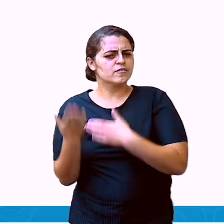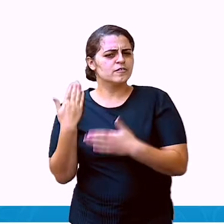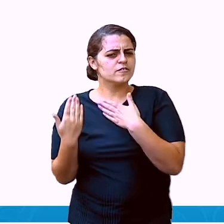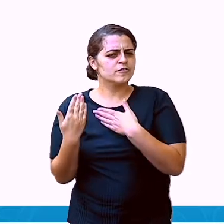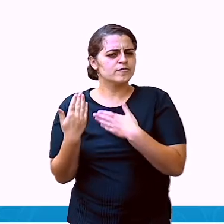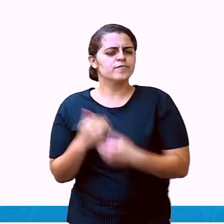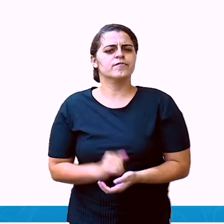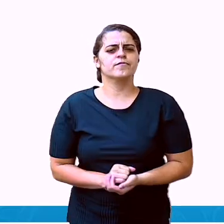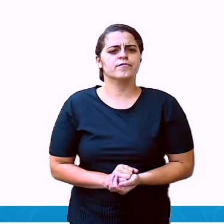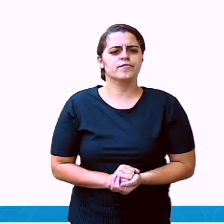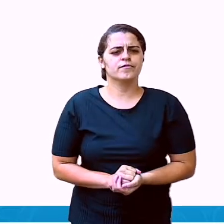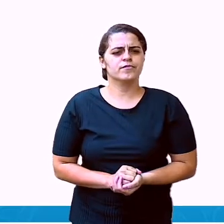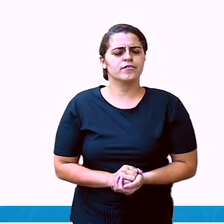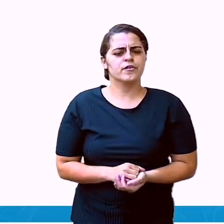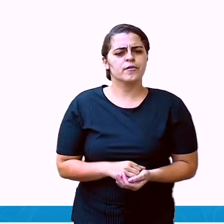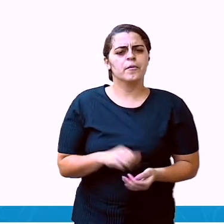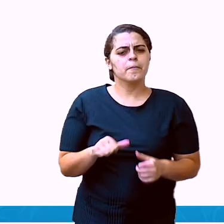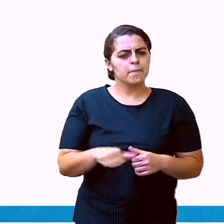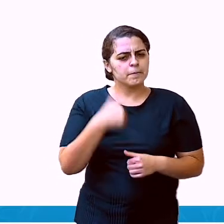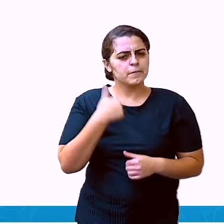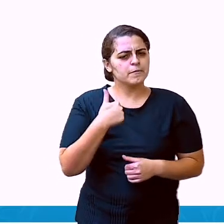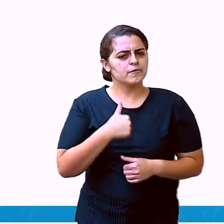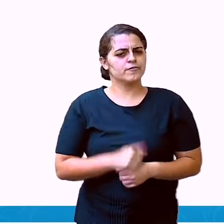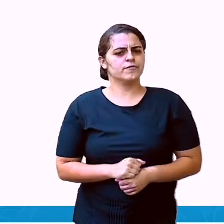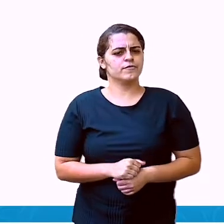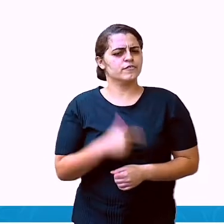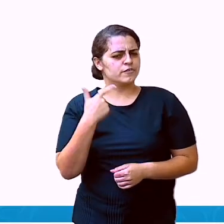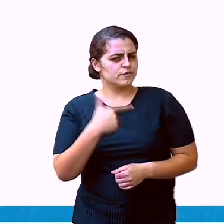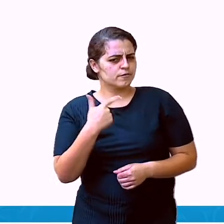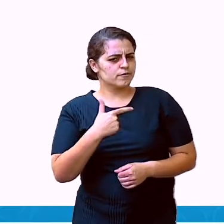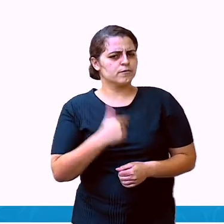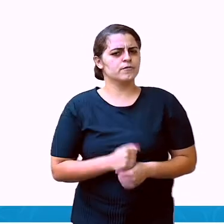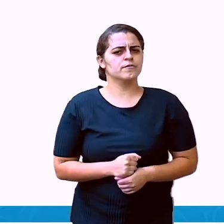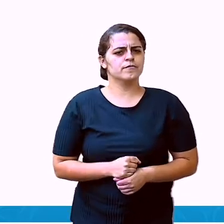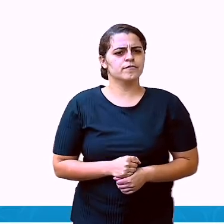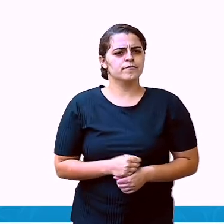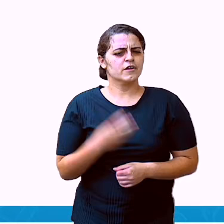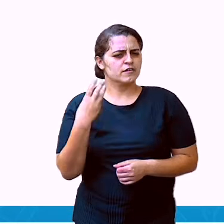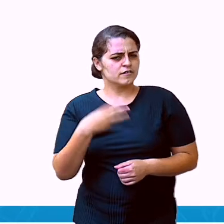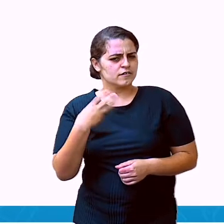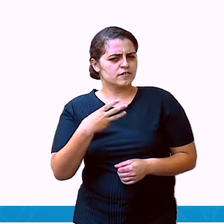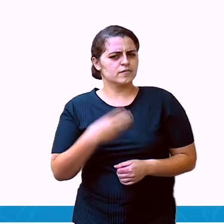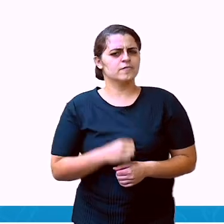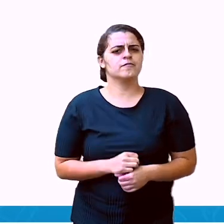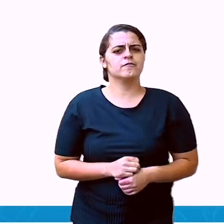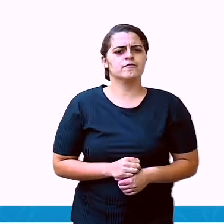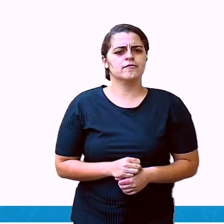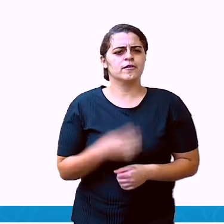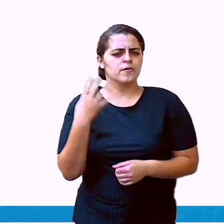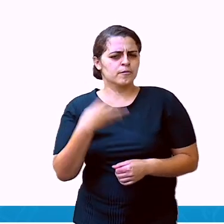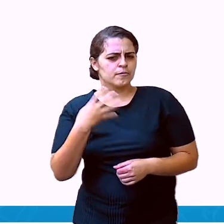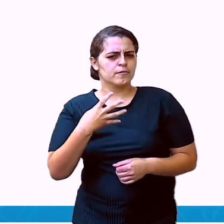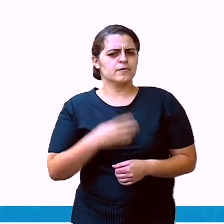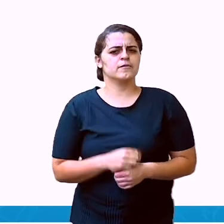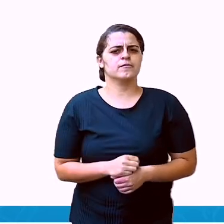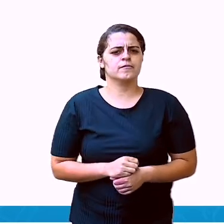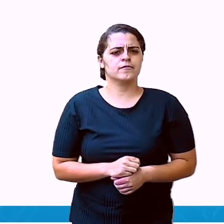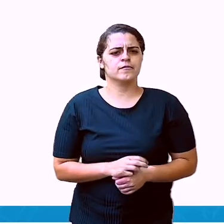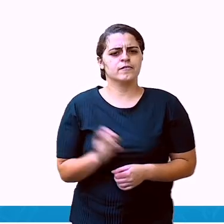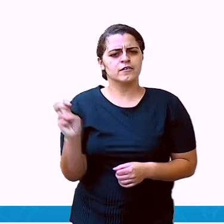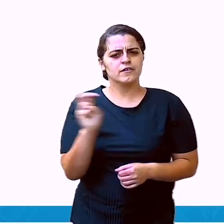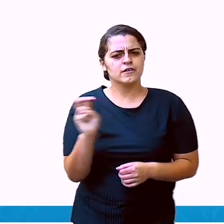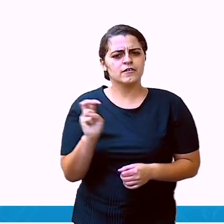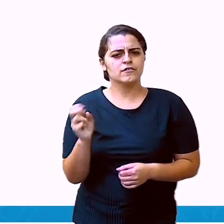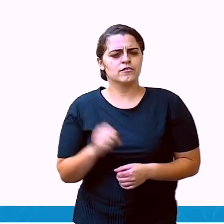anterior. Colocar primeiro dia, segundo, terceiro, quarto